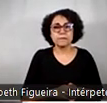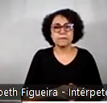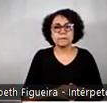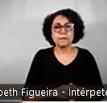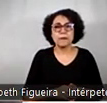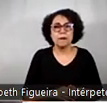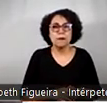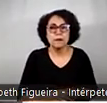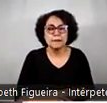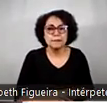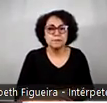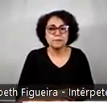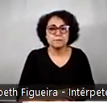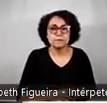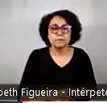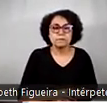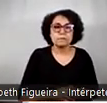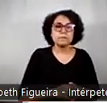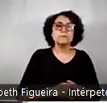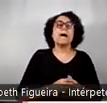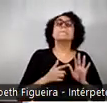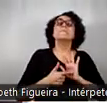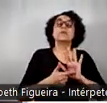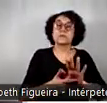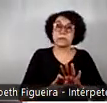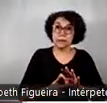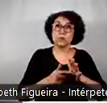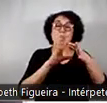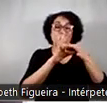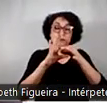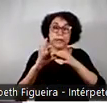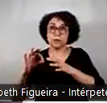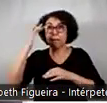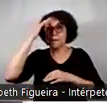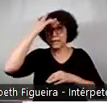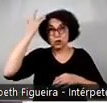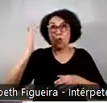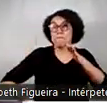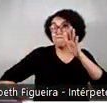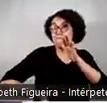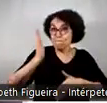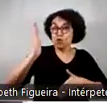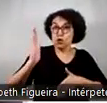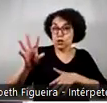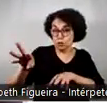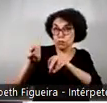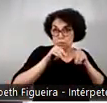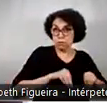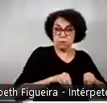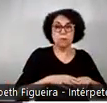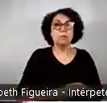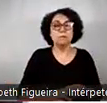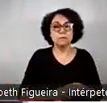Trazendo um pouco, né, de uma contextualização, assim, de pessoas refugiadas, né, então, segundo o último relatório da ONU, né,